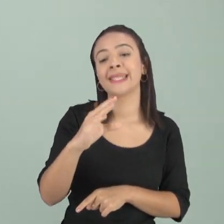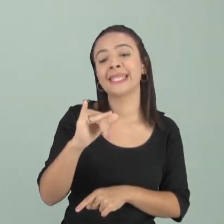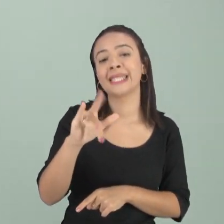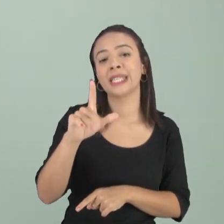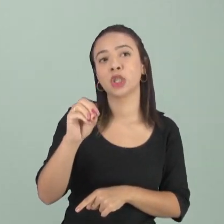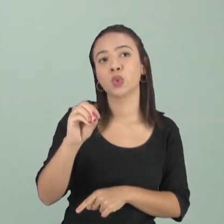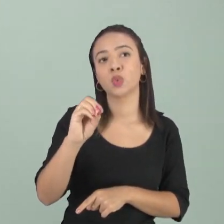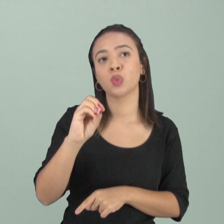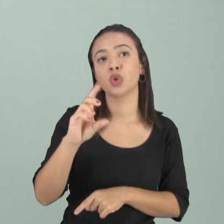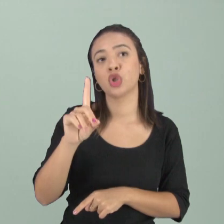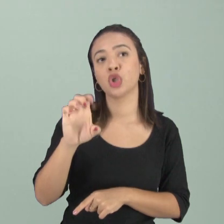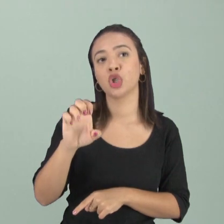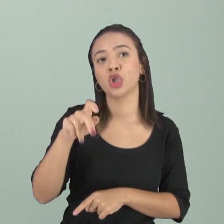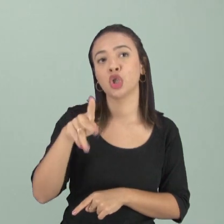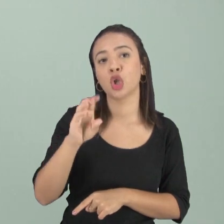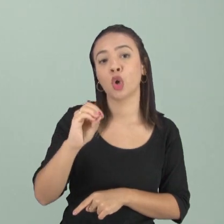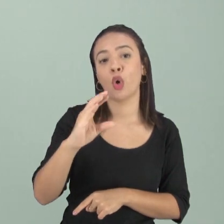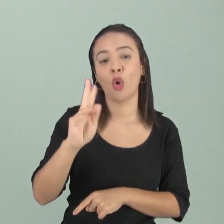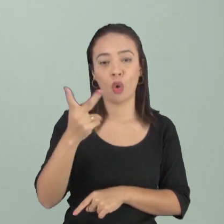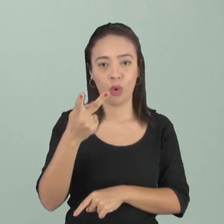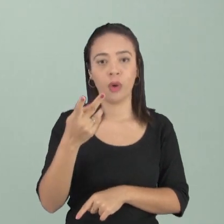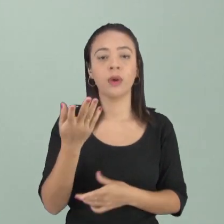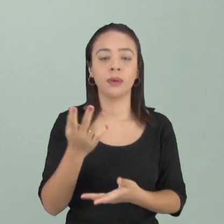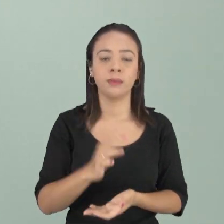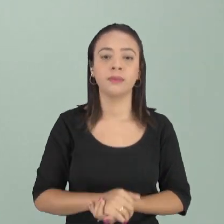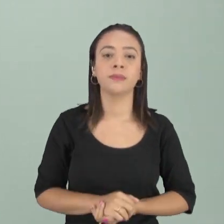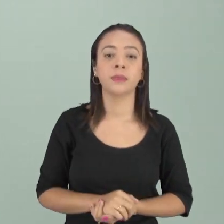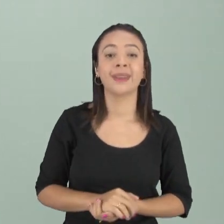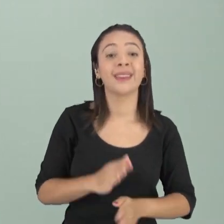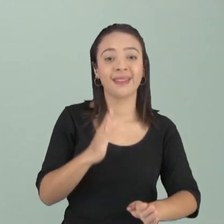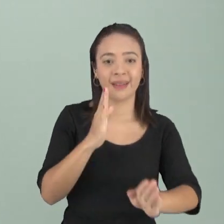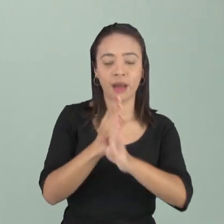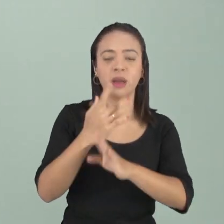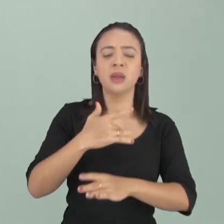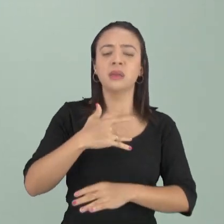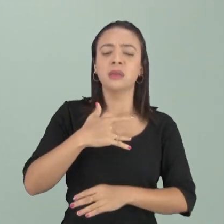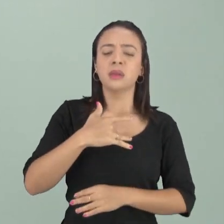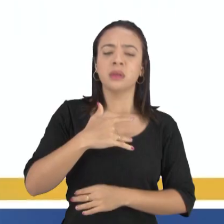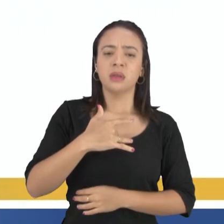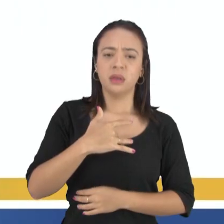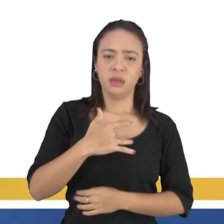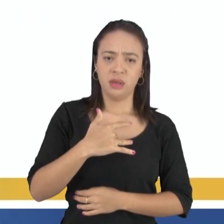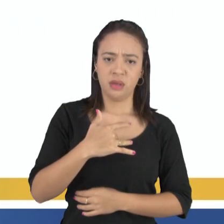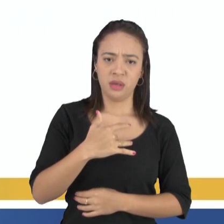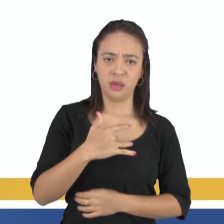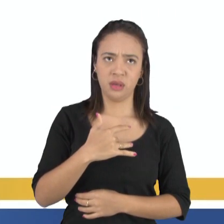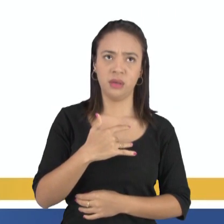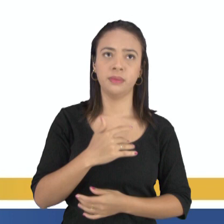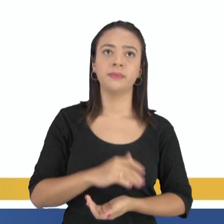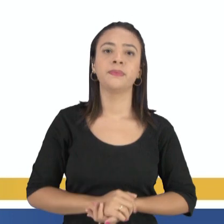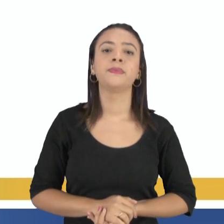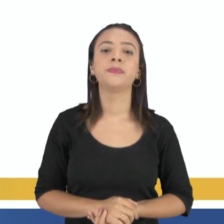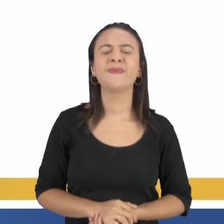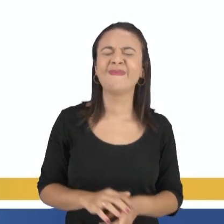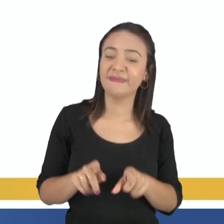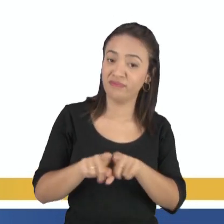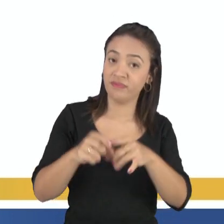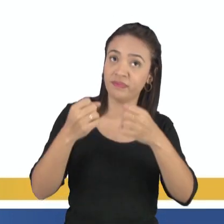que é a Mycobacterium tuberculosis, o causador da tuberculose, tá bom, gente? E aí um pouco